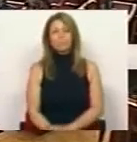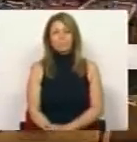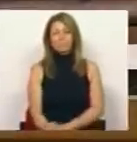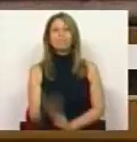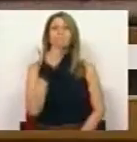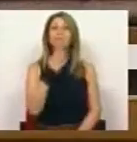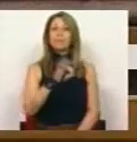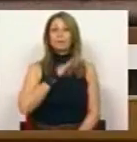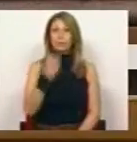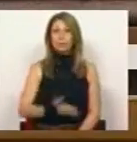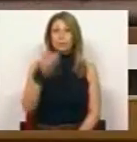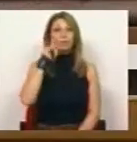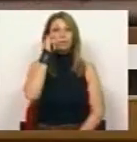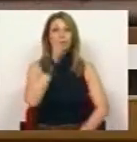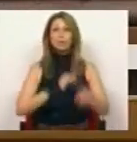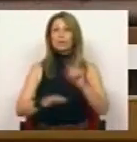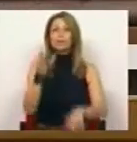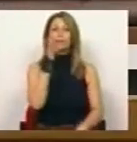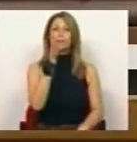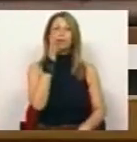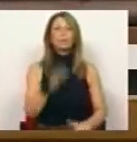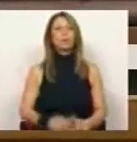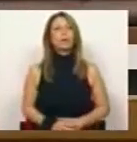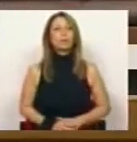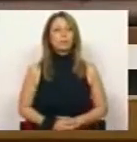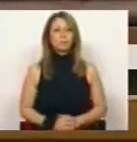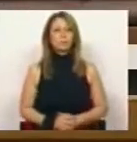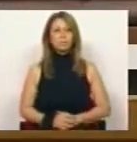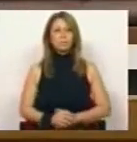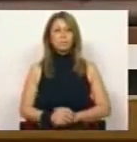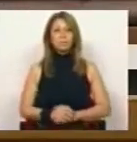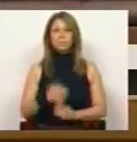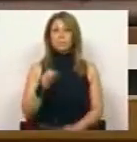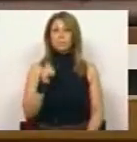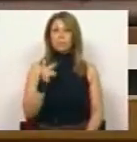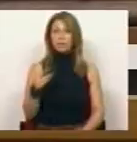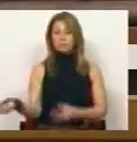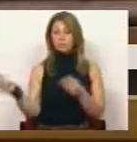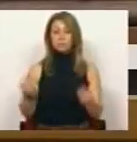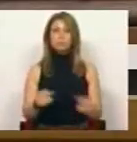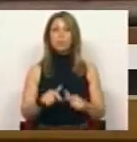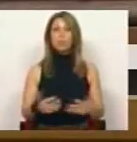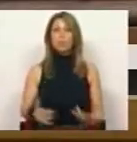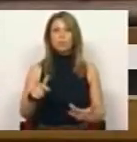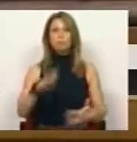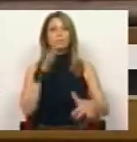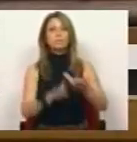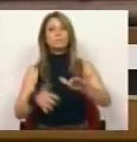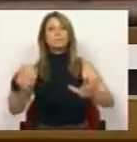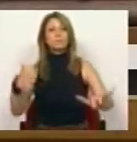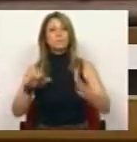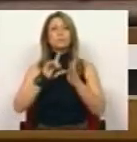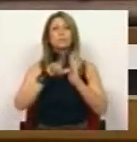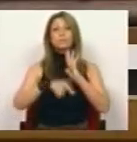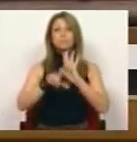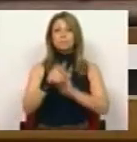obrigada, Sr. Presidente. Senhoras e senhores deputados, o Partido Ecologista Os Verdes apresenta hoje ao Parlamento um